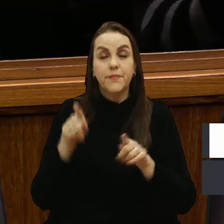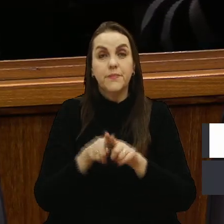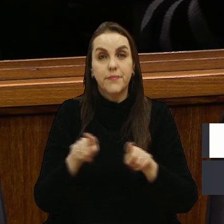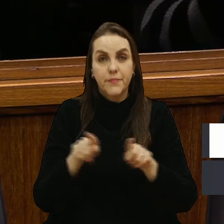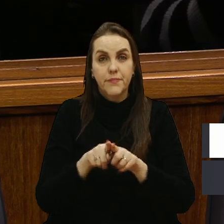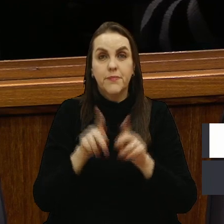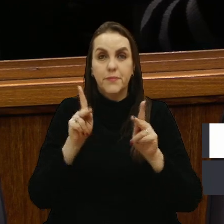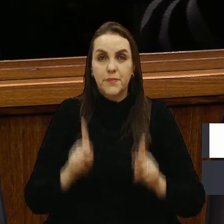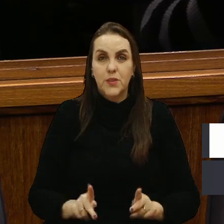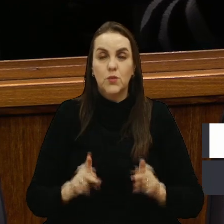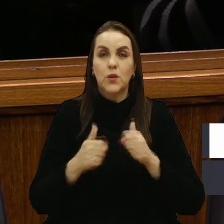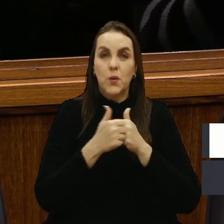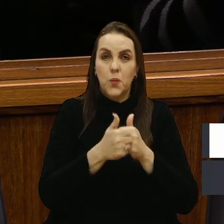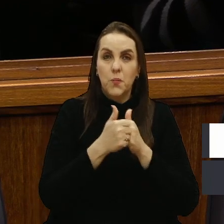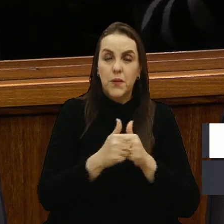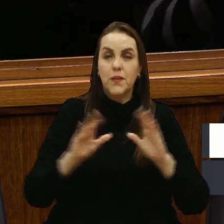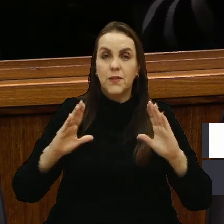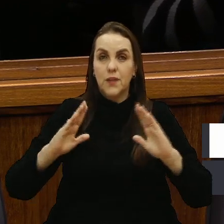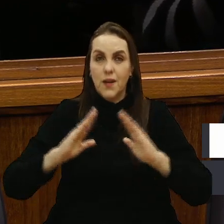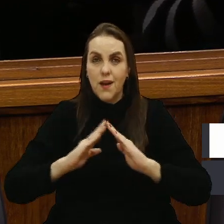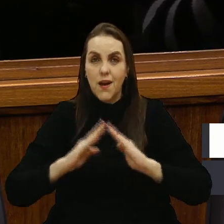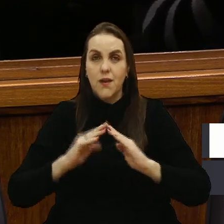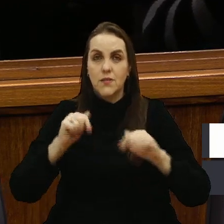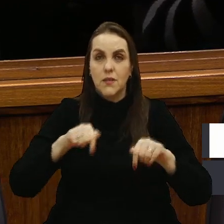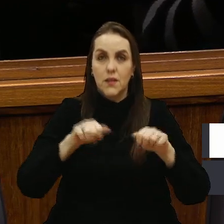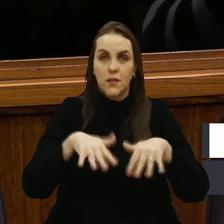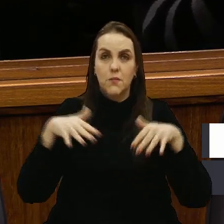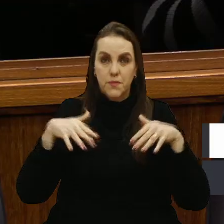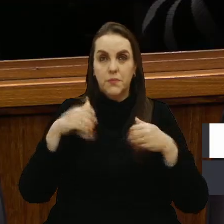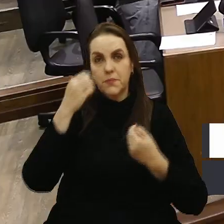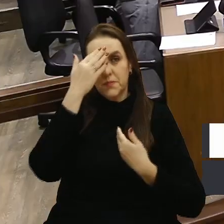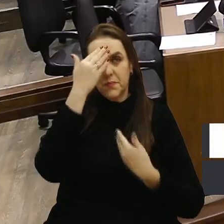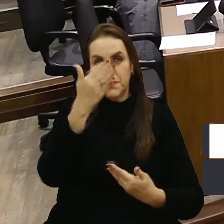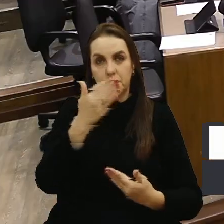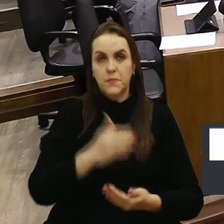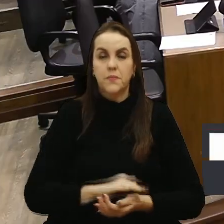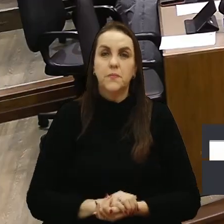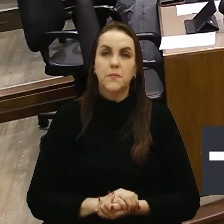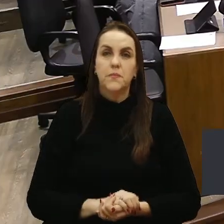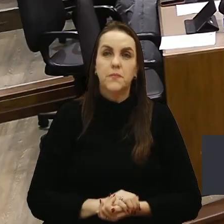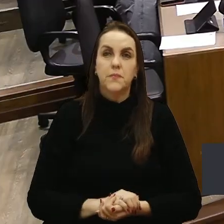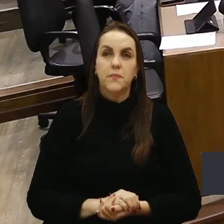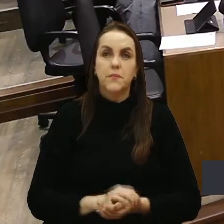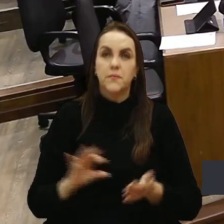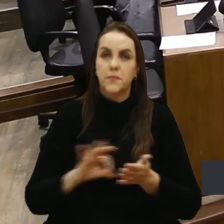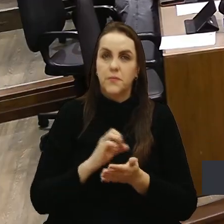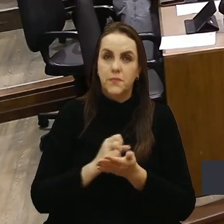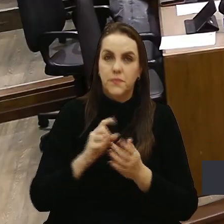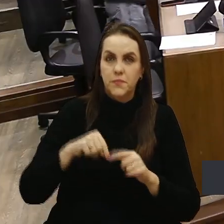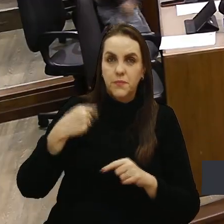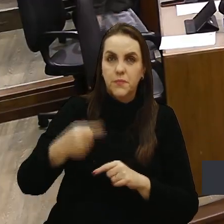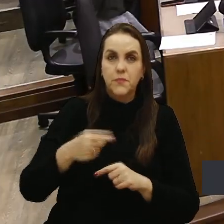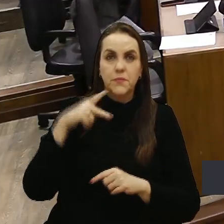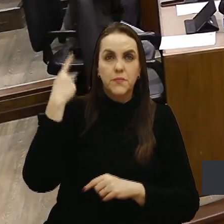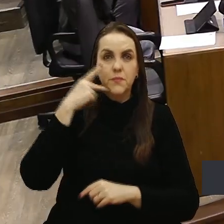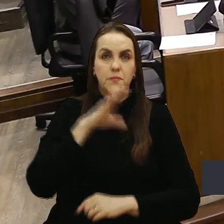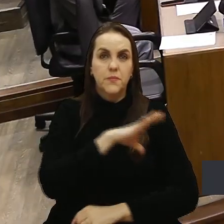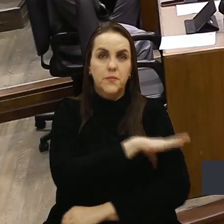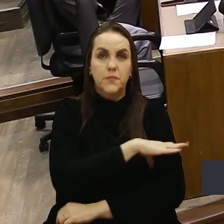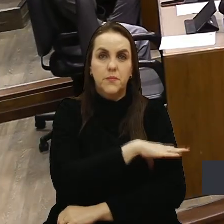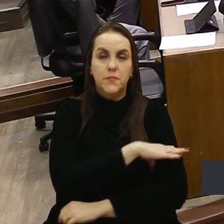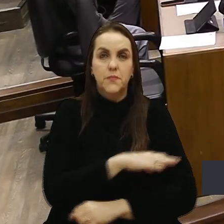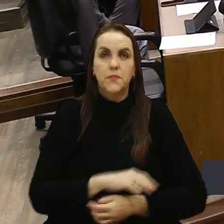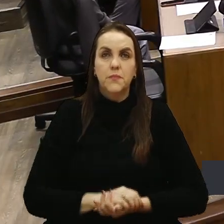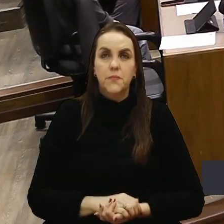quem nos acompanha de casa, quem nos acompanha aqui do plenário. Muito obrigada. Próximo inscrito, vereador Capitão Ramon.